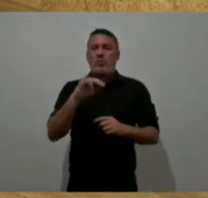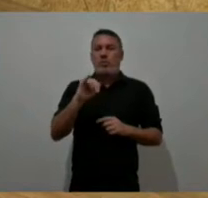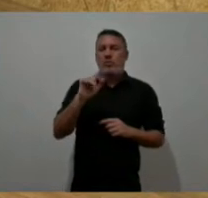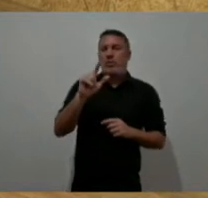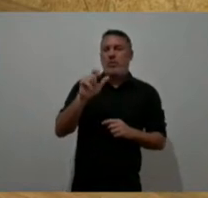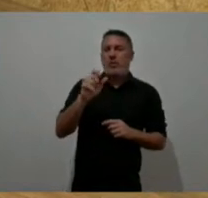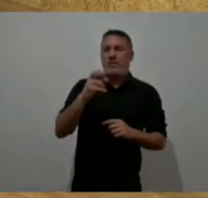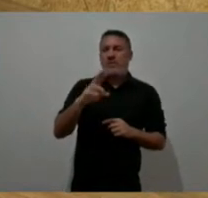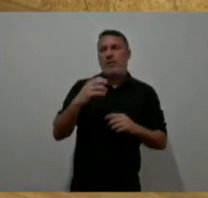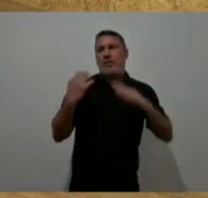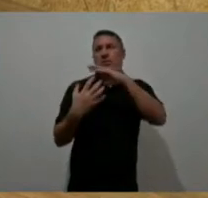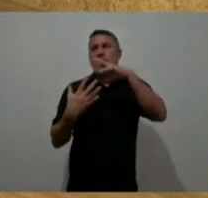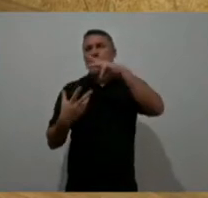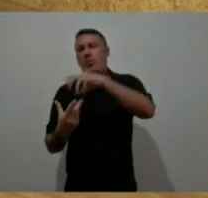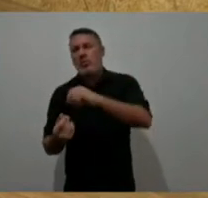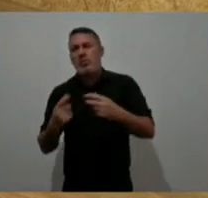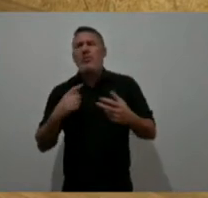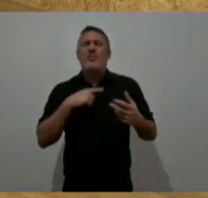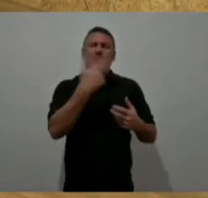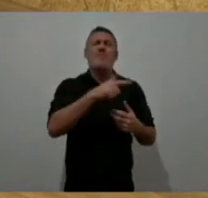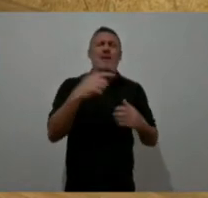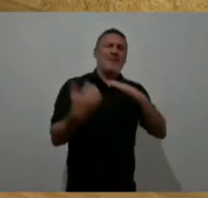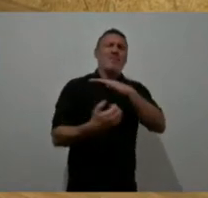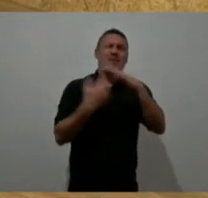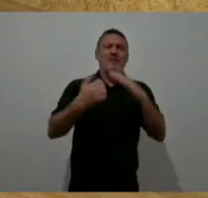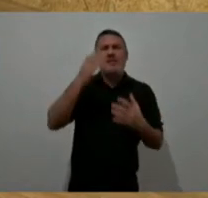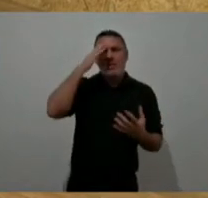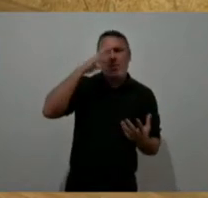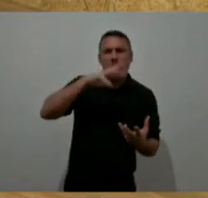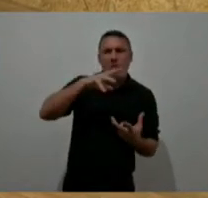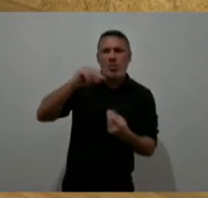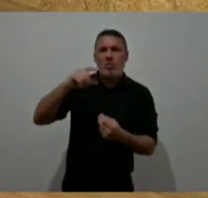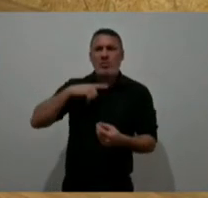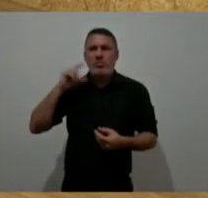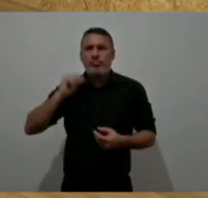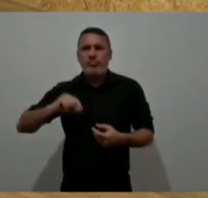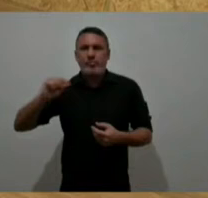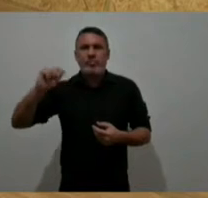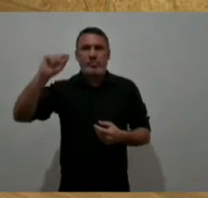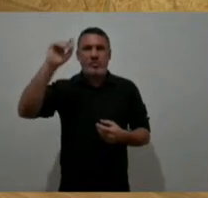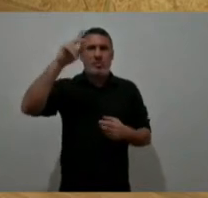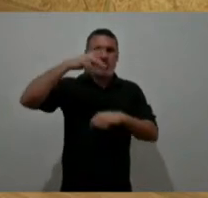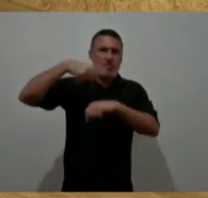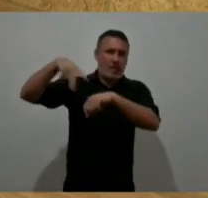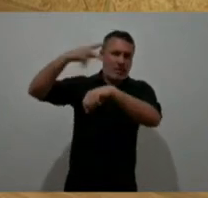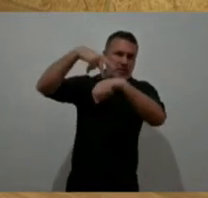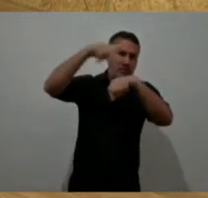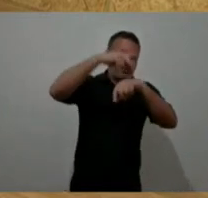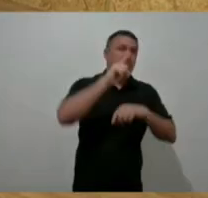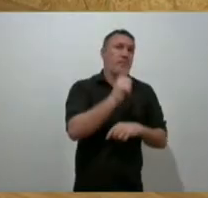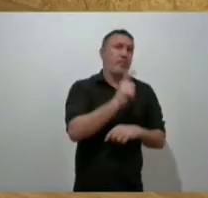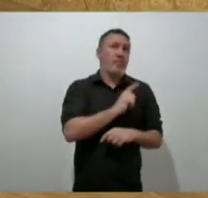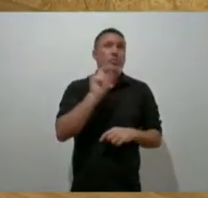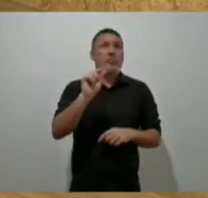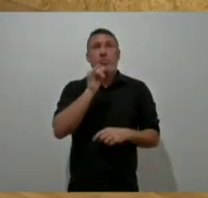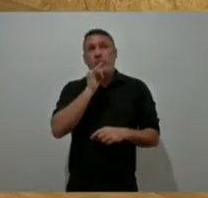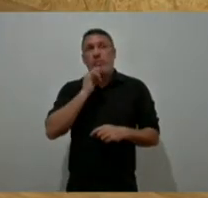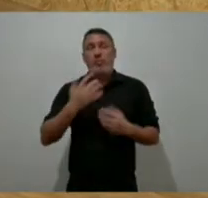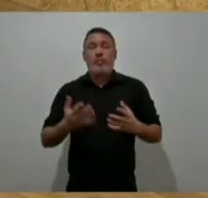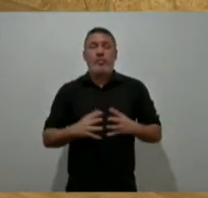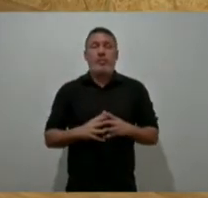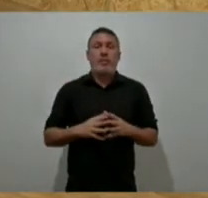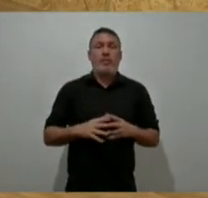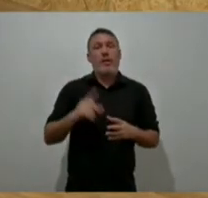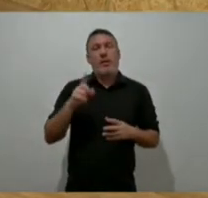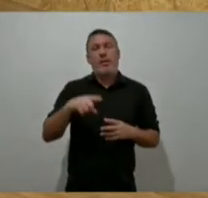Gamble, pegando algumas empresas que são globais e estão em vários países, né? Elas têm muitas vezes um poder positivo de